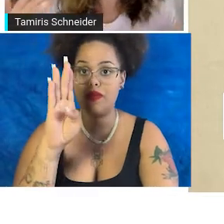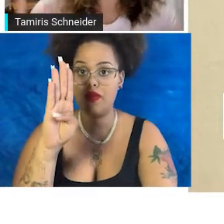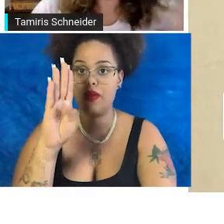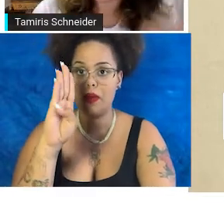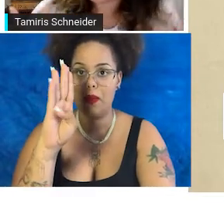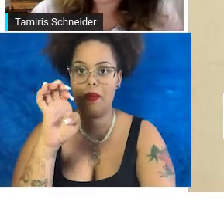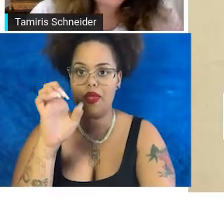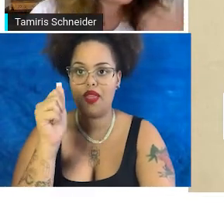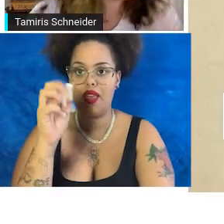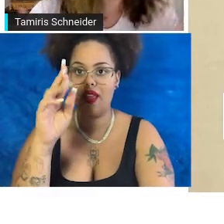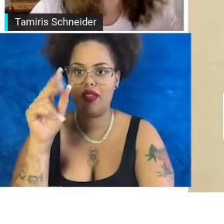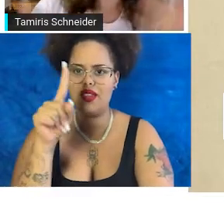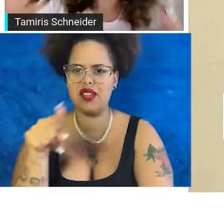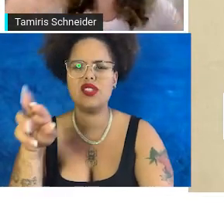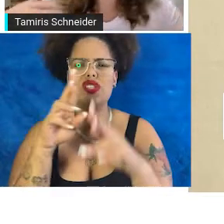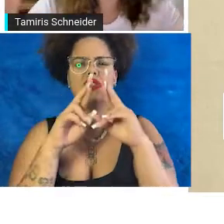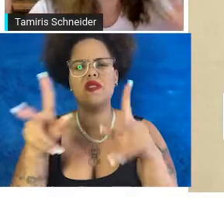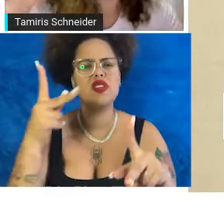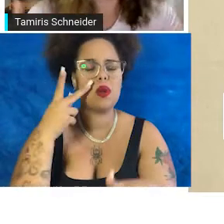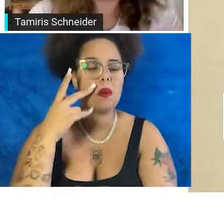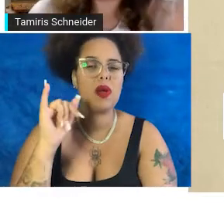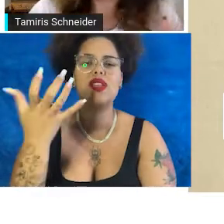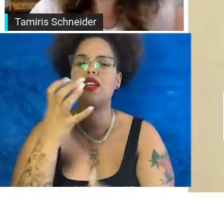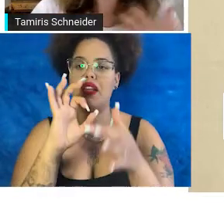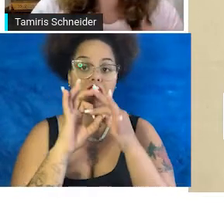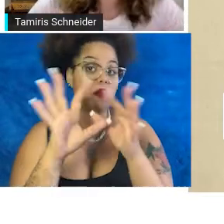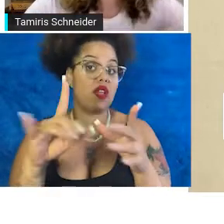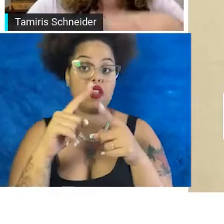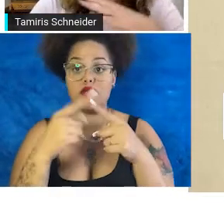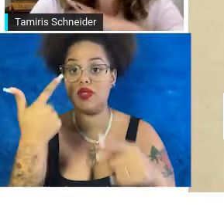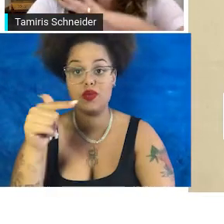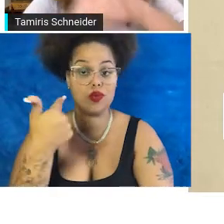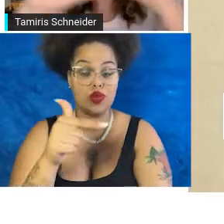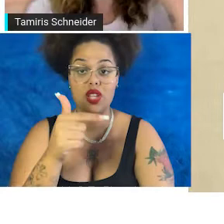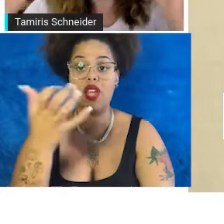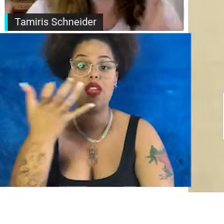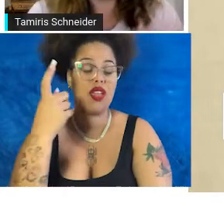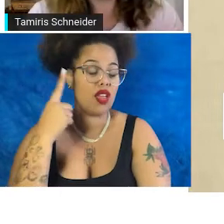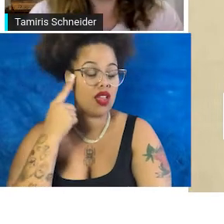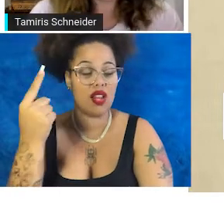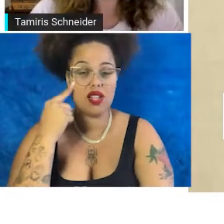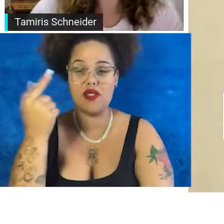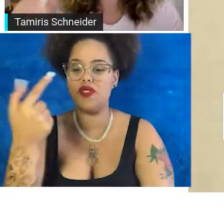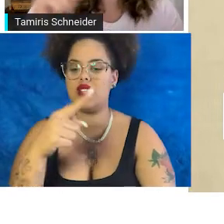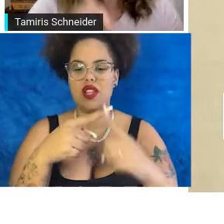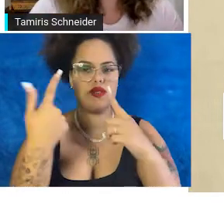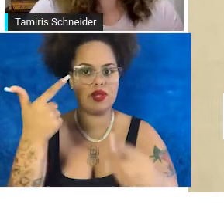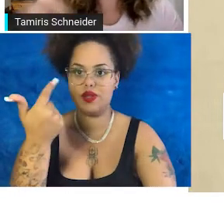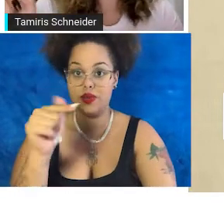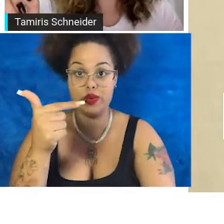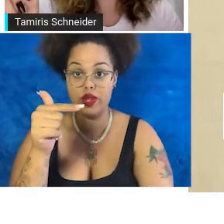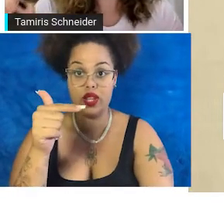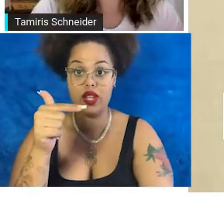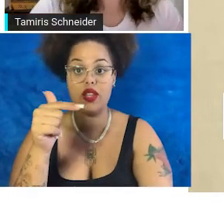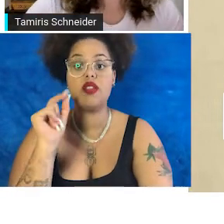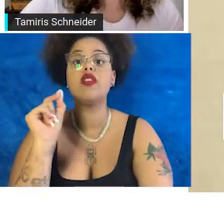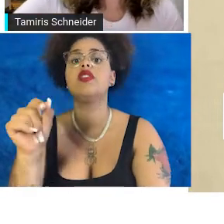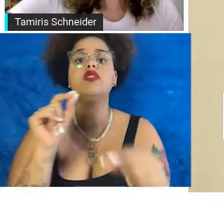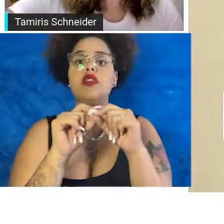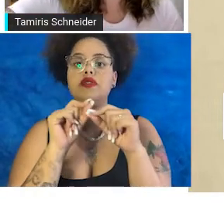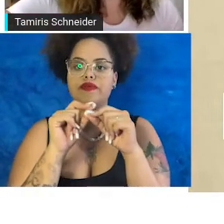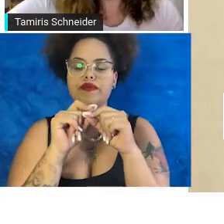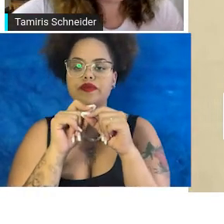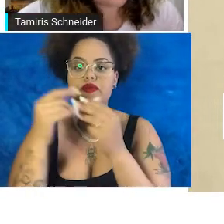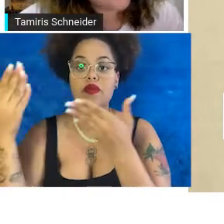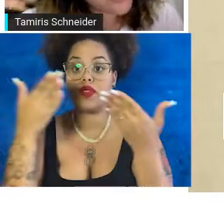pessoa diferente dos pais, uma pessoa que quer liberdade, mas não tem, que quer criatividade, mas não tem, o que a gente vai fazer?